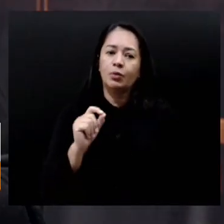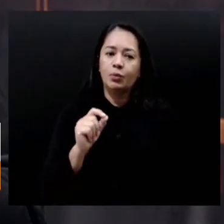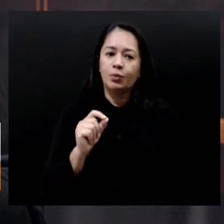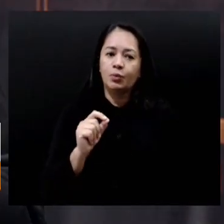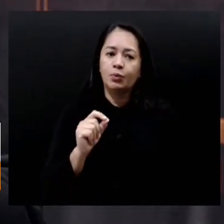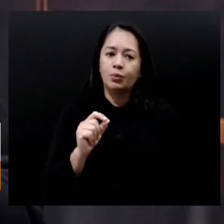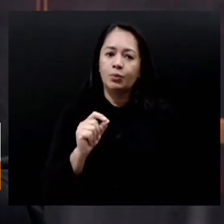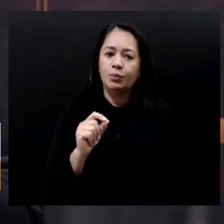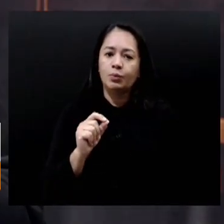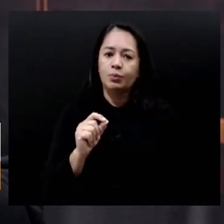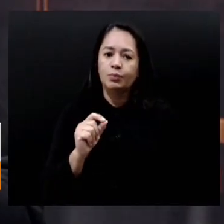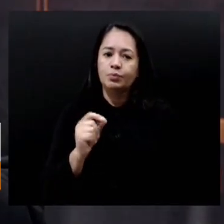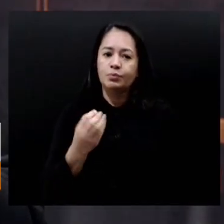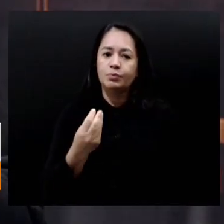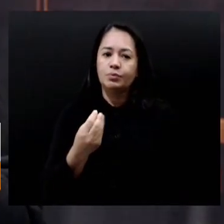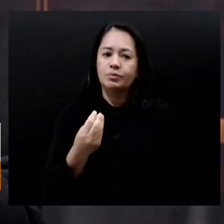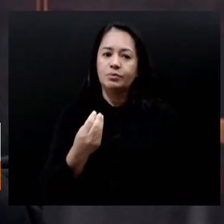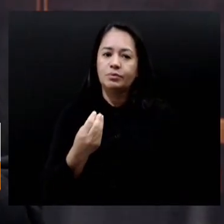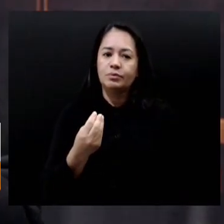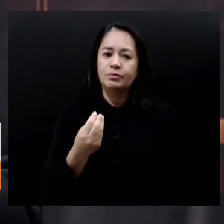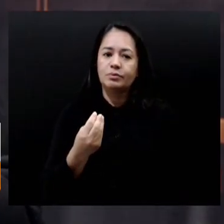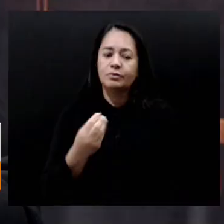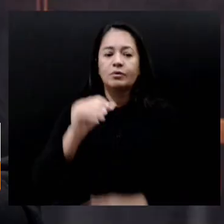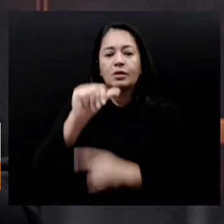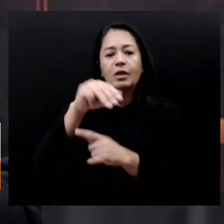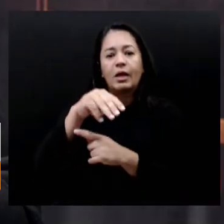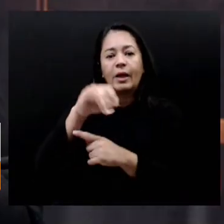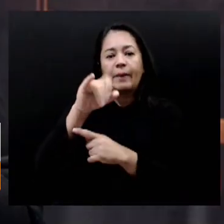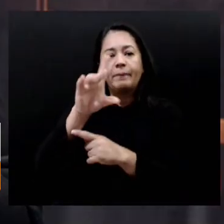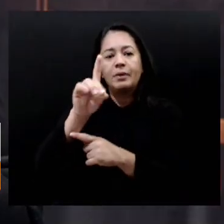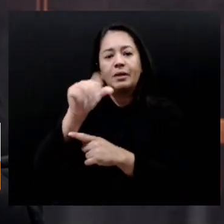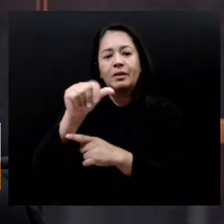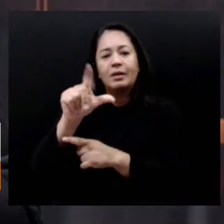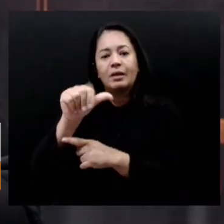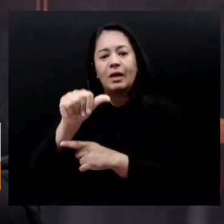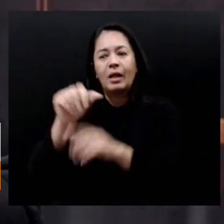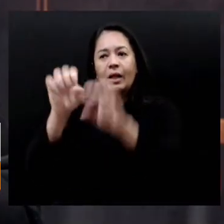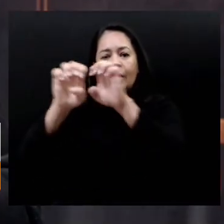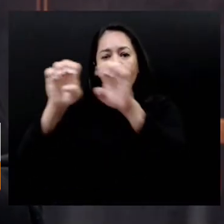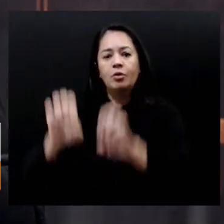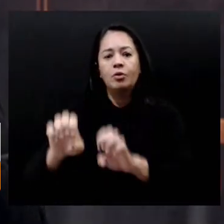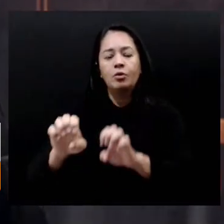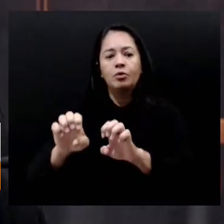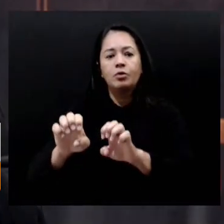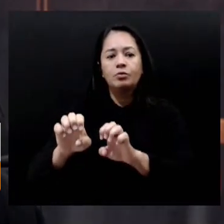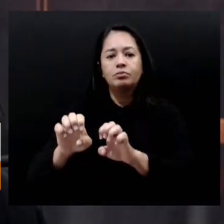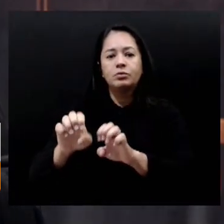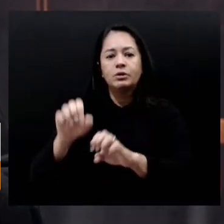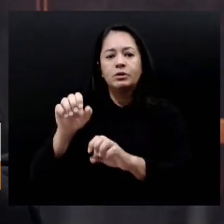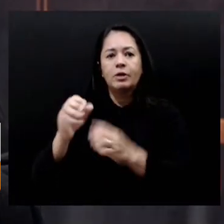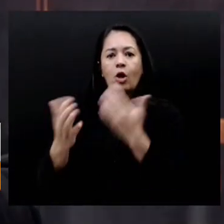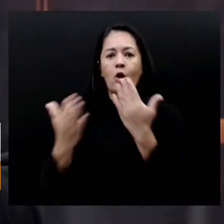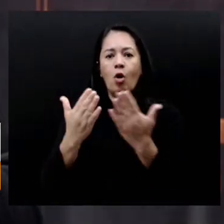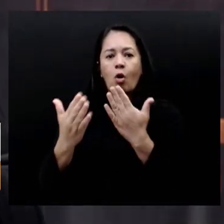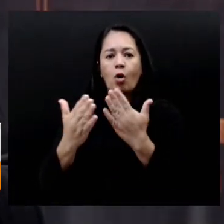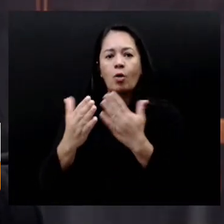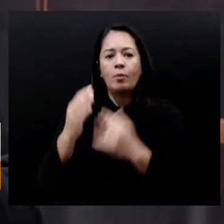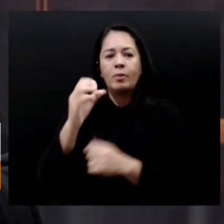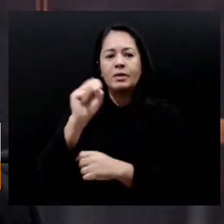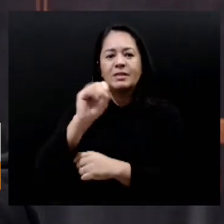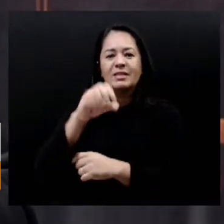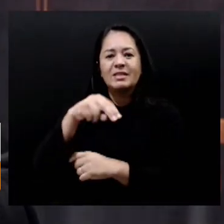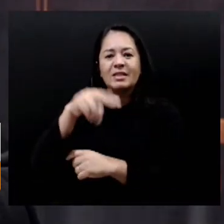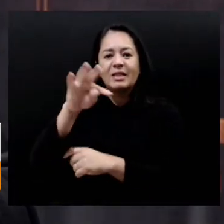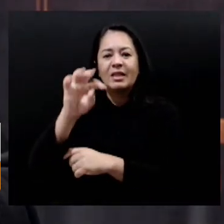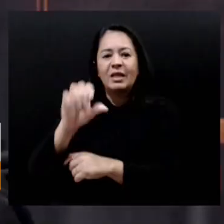uma amígdala no cérebro, é uma estrutura que ela como se fosse uma sineta. Ela toca um alarme no